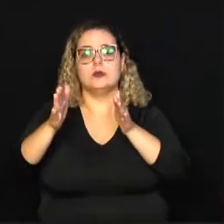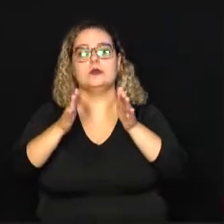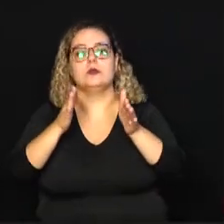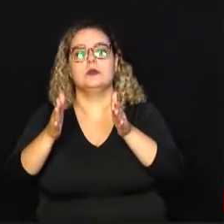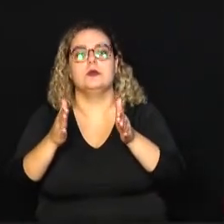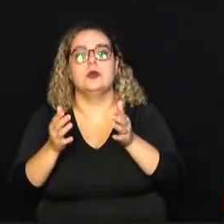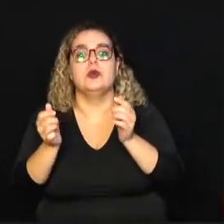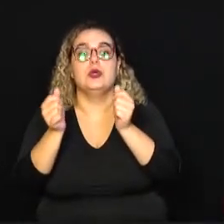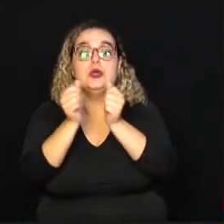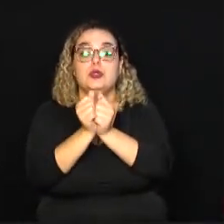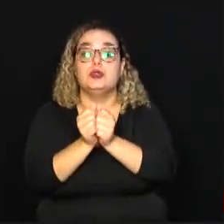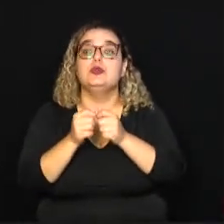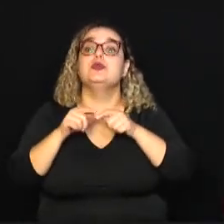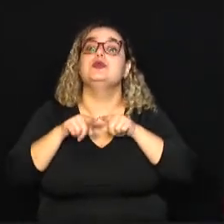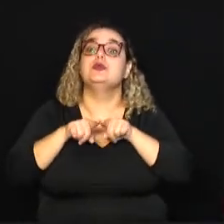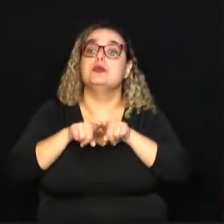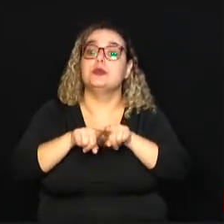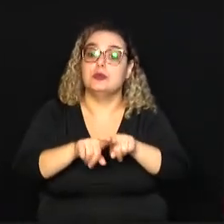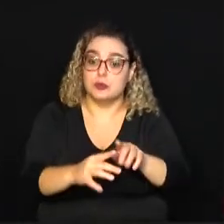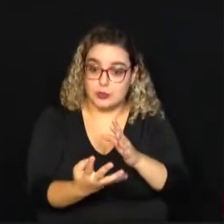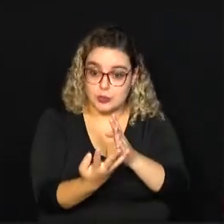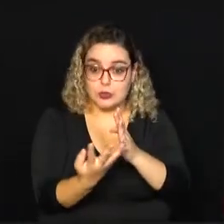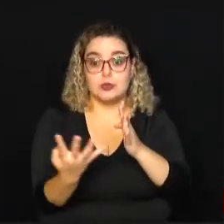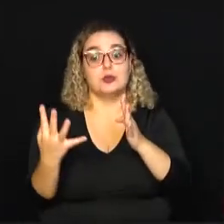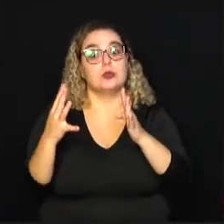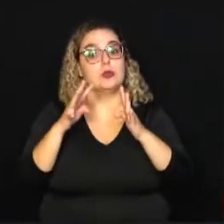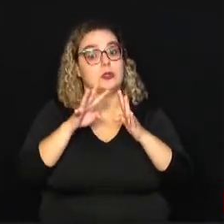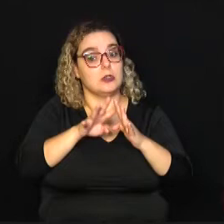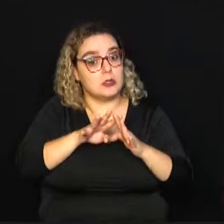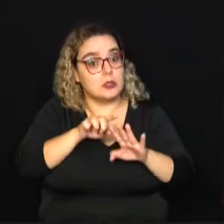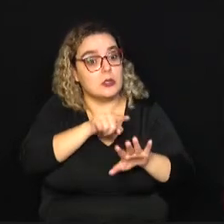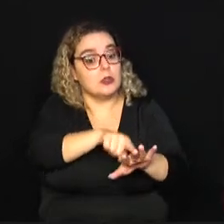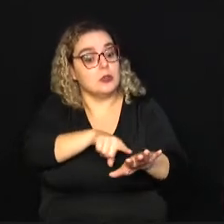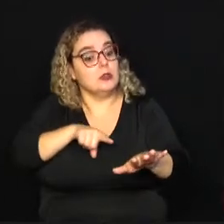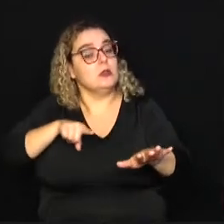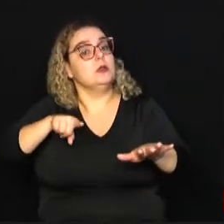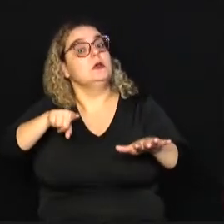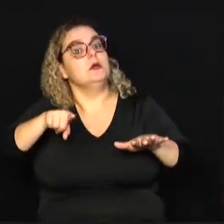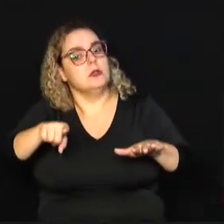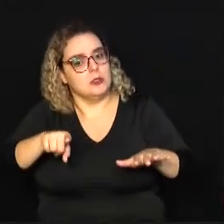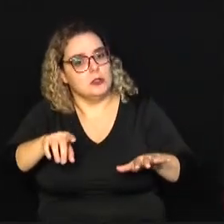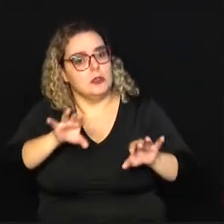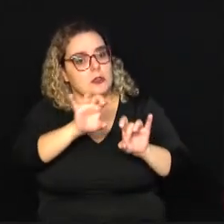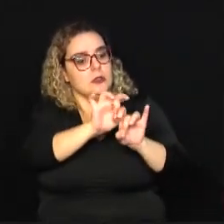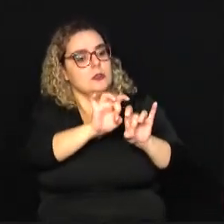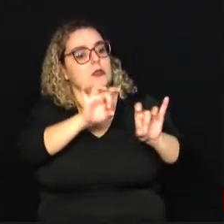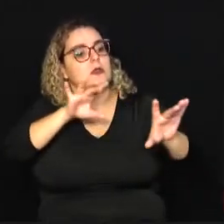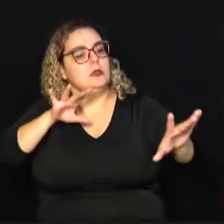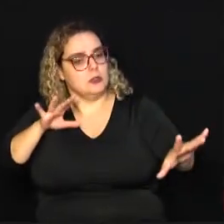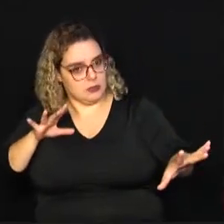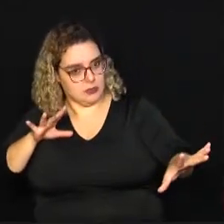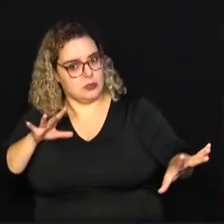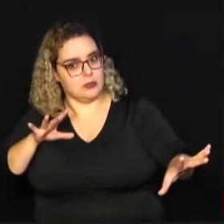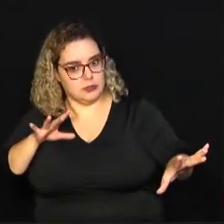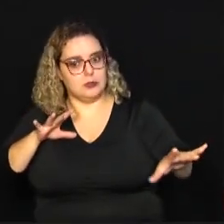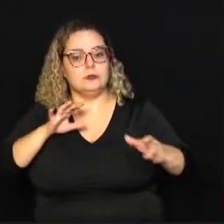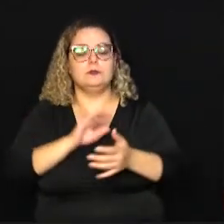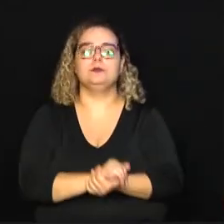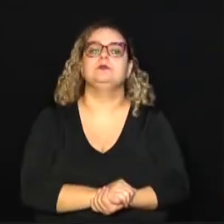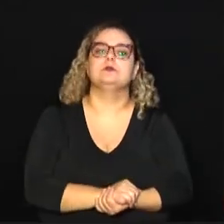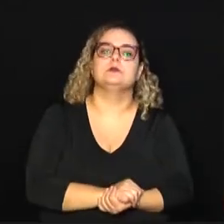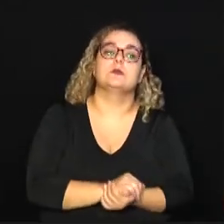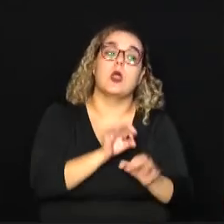lado das medidas de isolamento, ao lado dos segmentos da população que estão vulnerabilizados pela crise e pensando em medidas